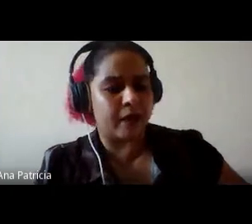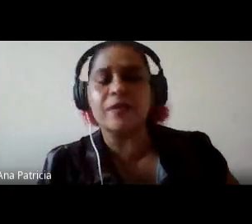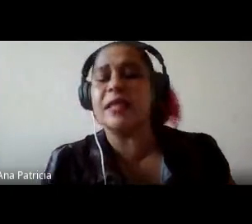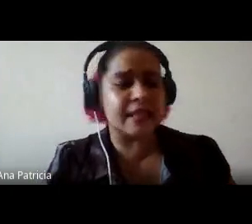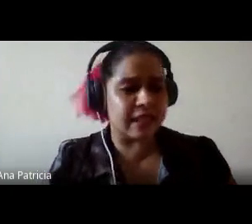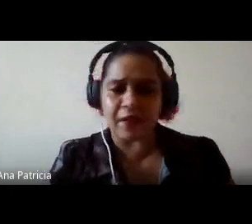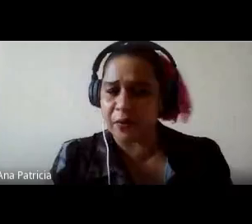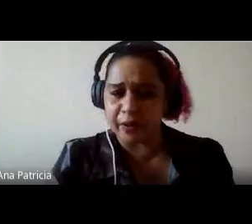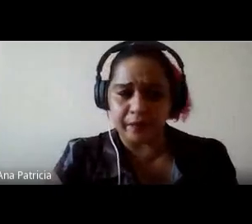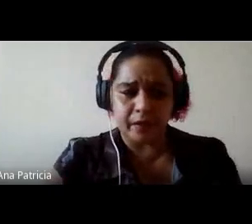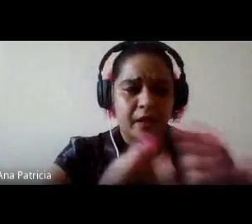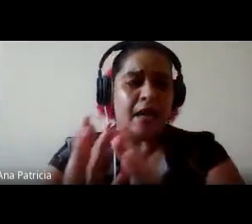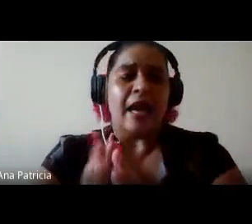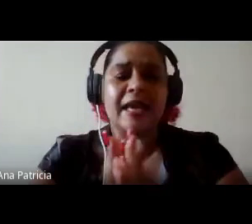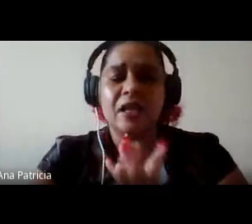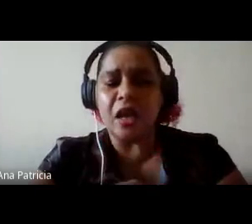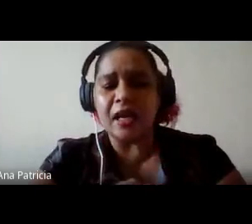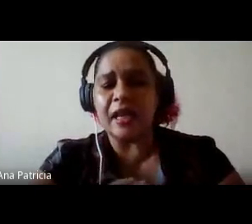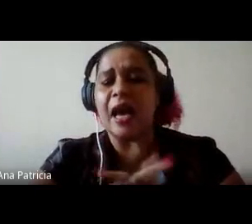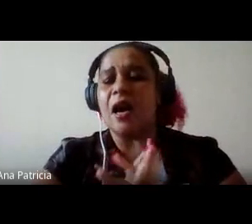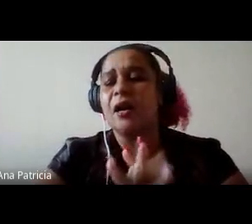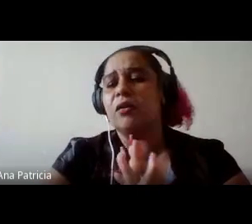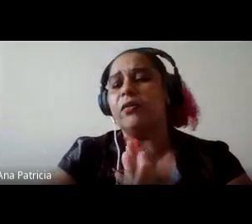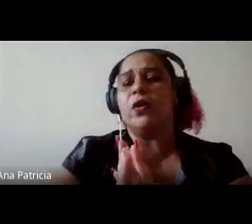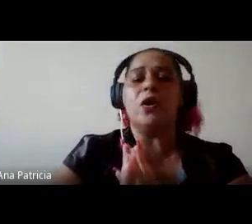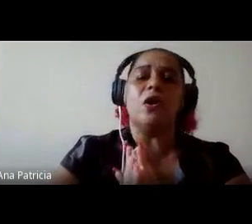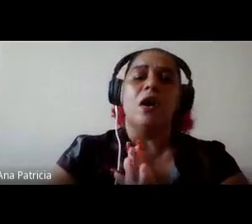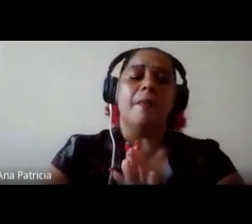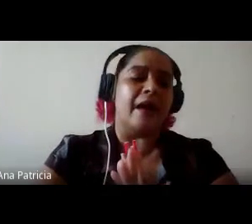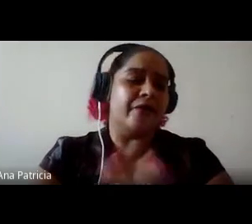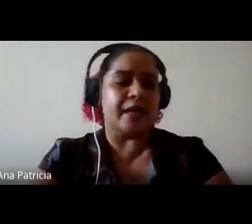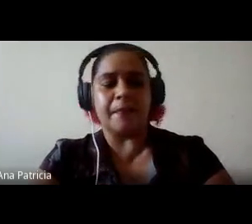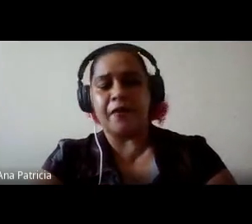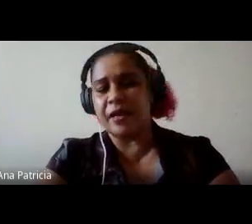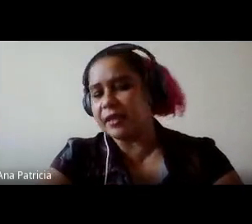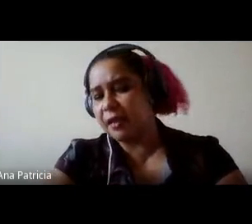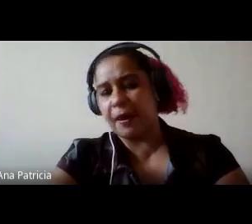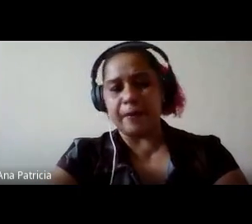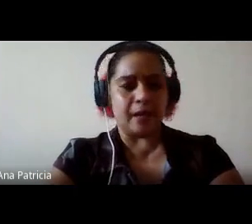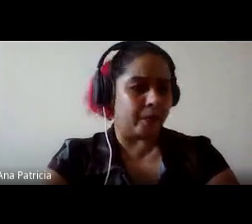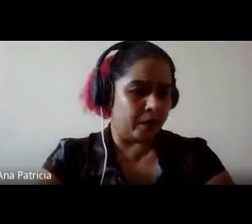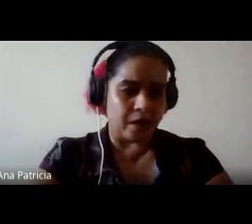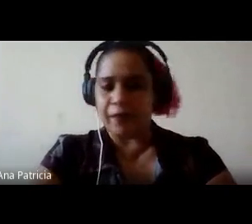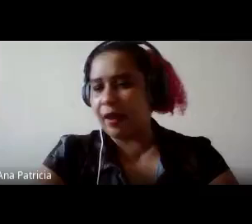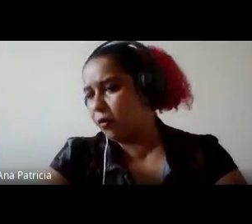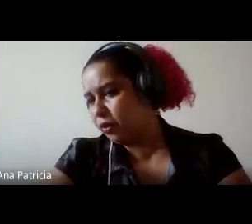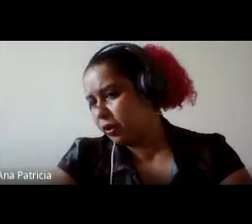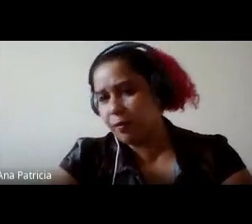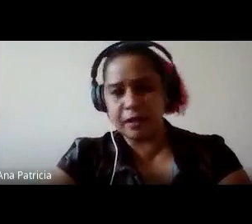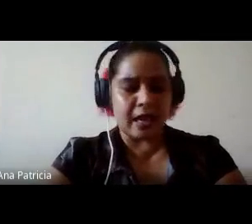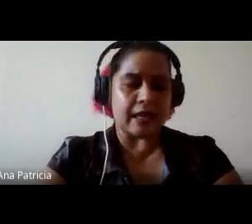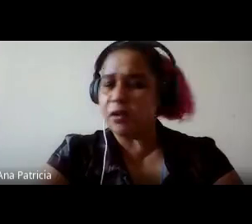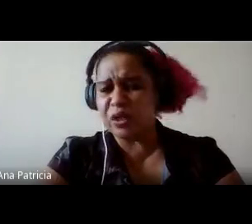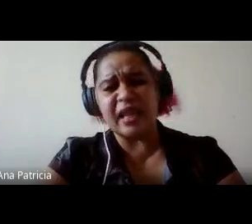qualquer coisa, você tem que ser sem vergonha. Essa história de, eu não vou para frente para fazer, para aprender porque eu tenho vergonha